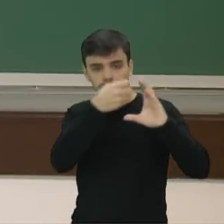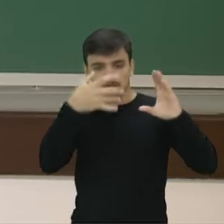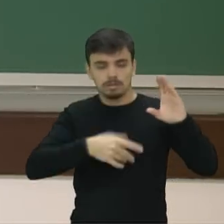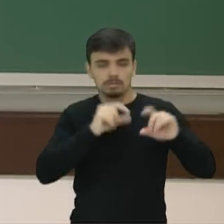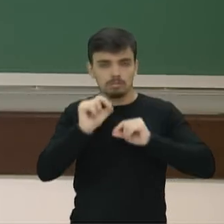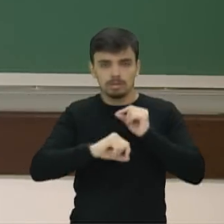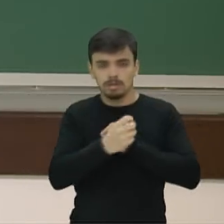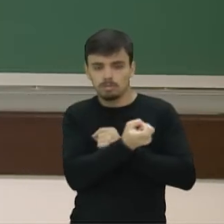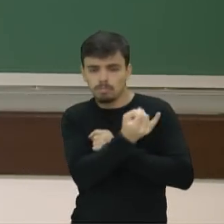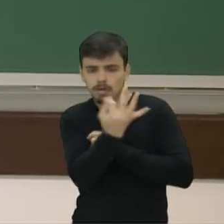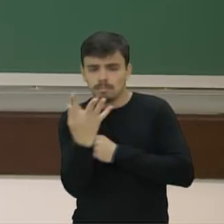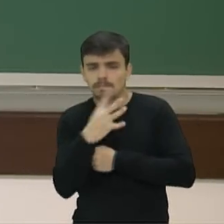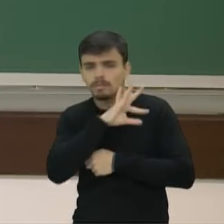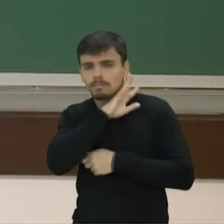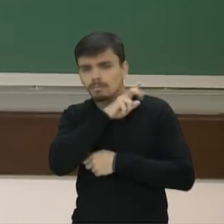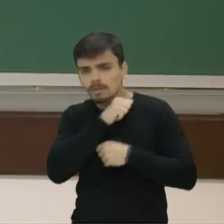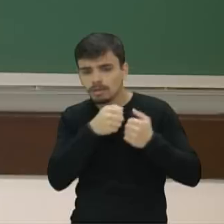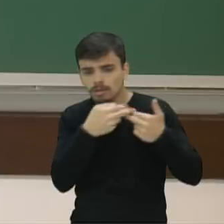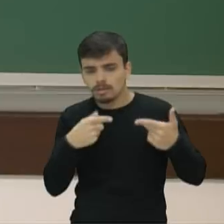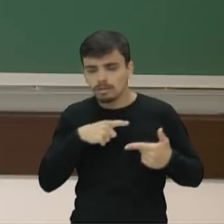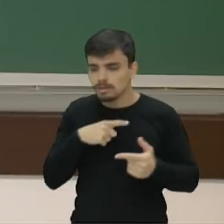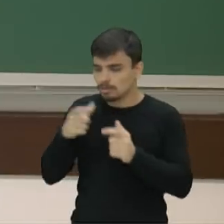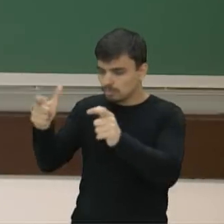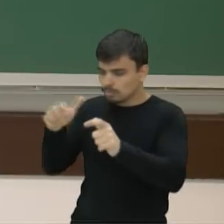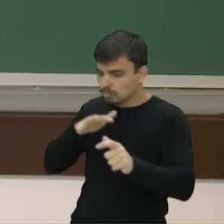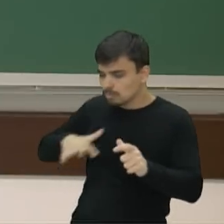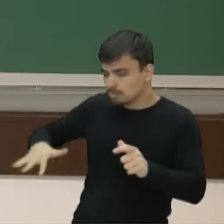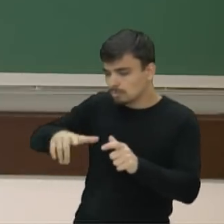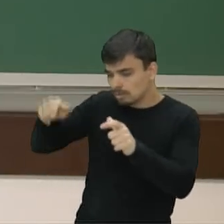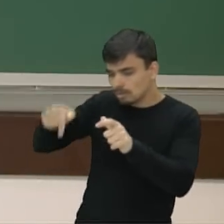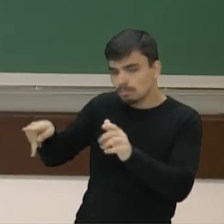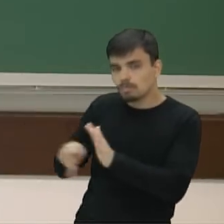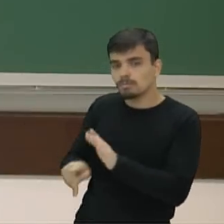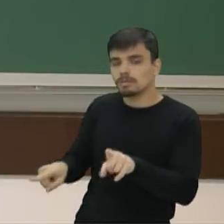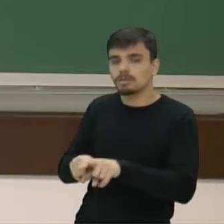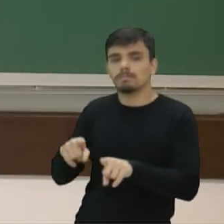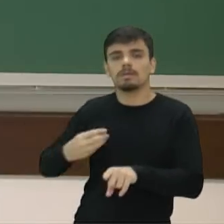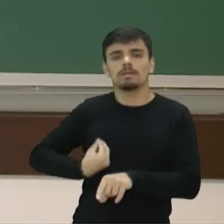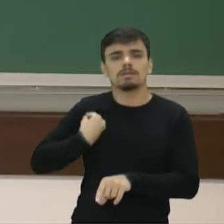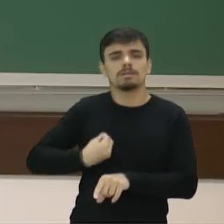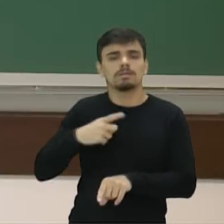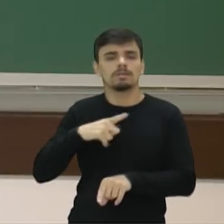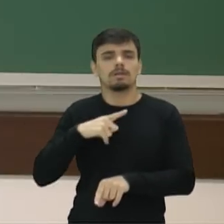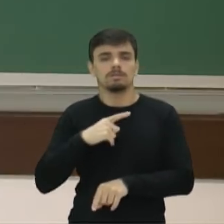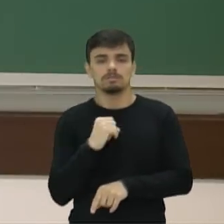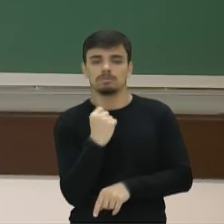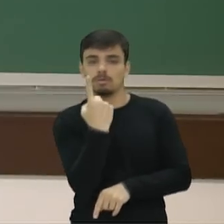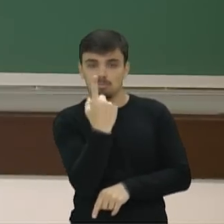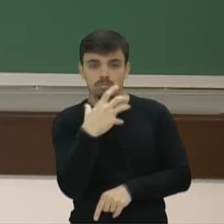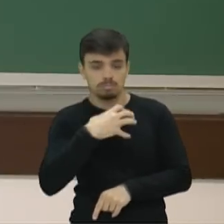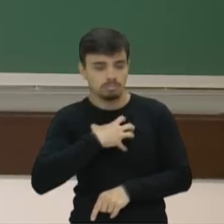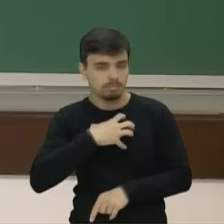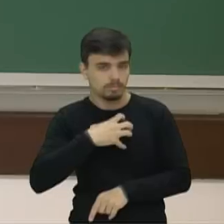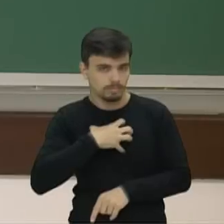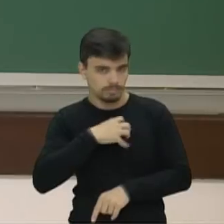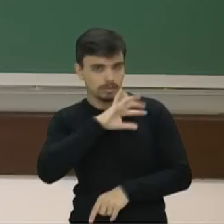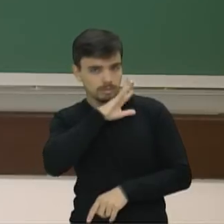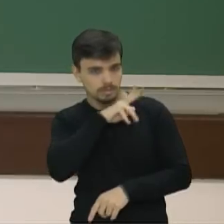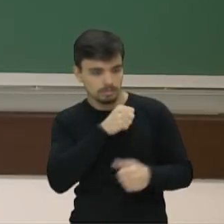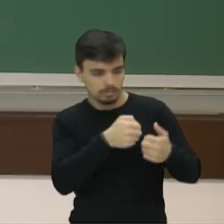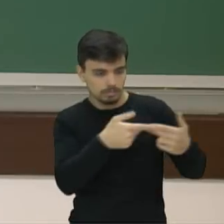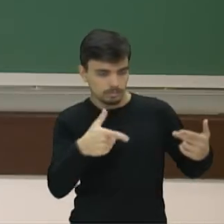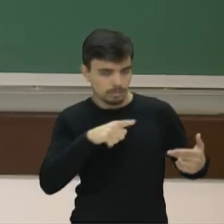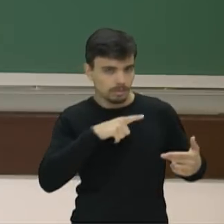grande quantidade de animais existentes naquela área ou ainda a existência de uma espécie de animal que encontra-se